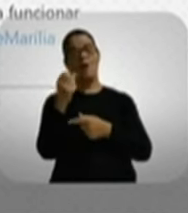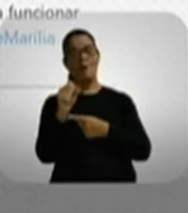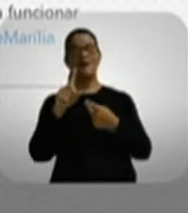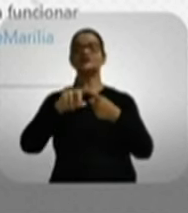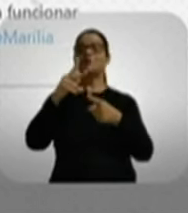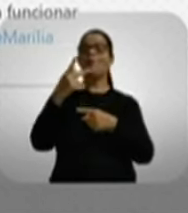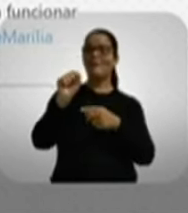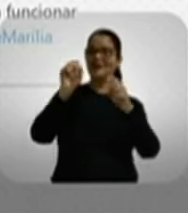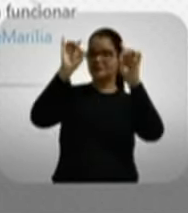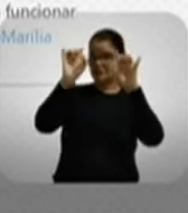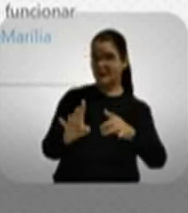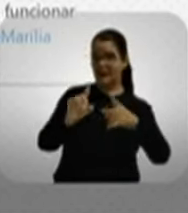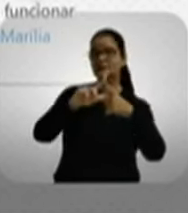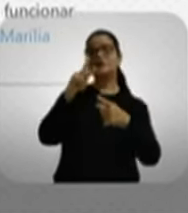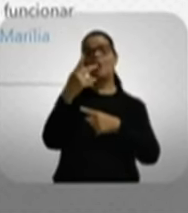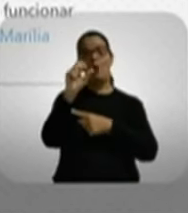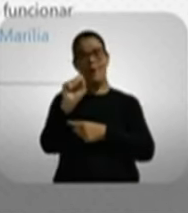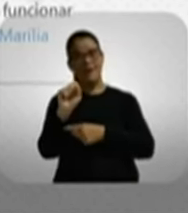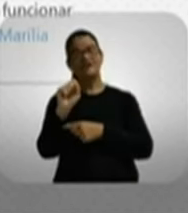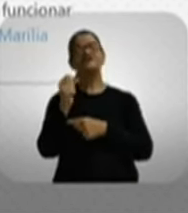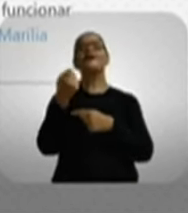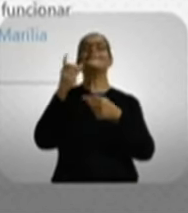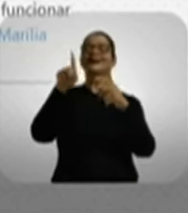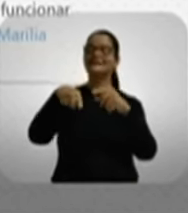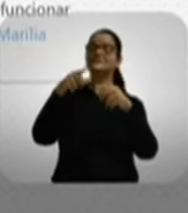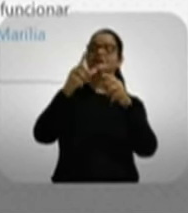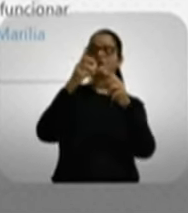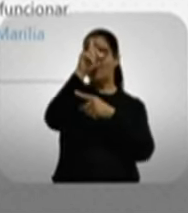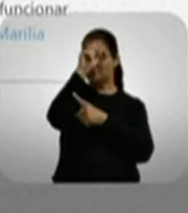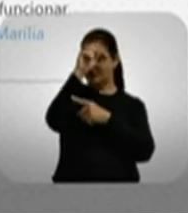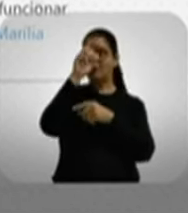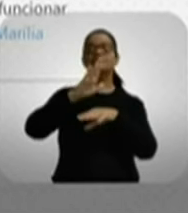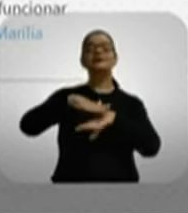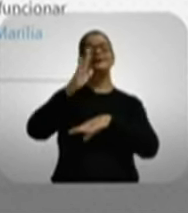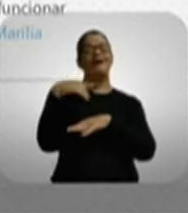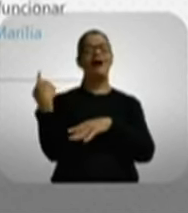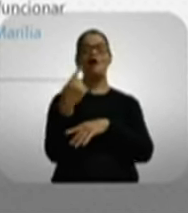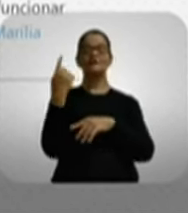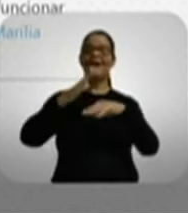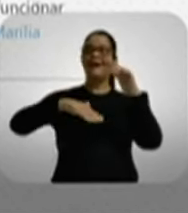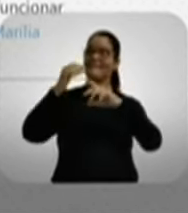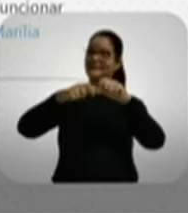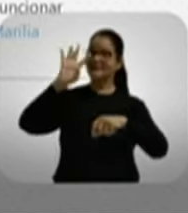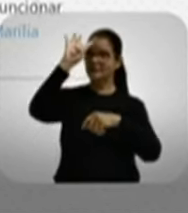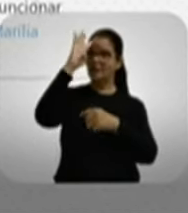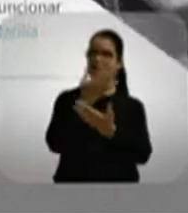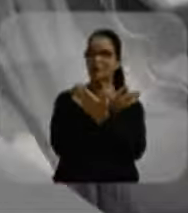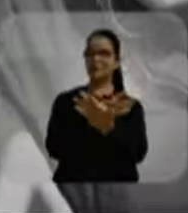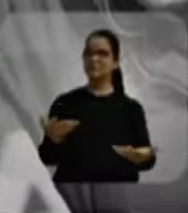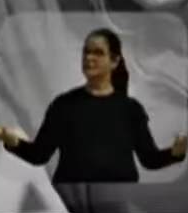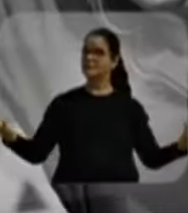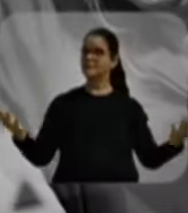UPAs, UPAs especialidades e UPAs, para que sejam unidades de alta capacidade de resolução.